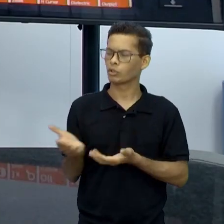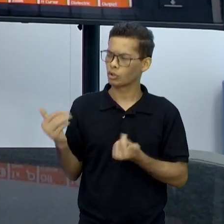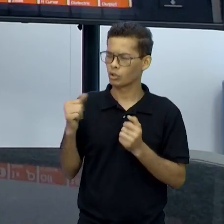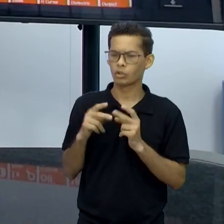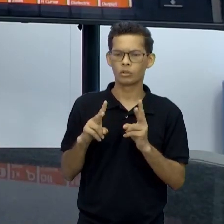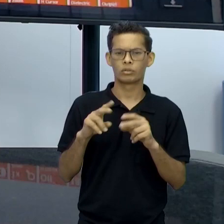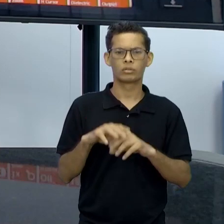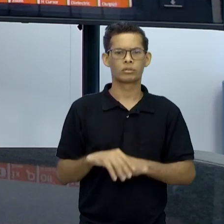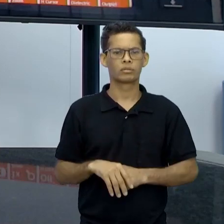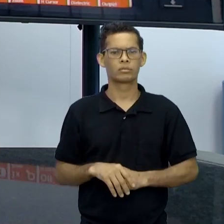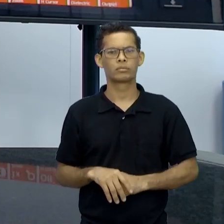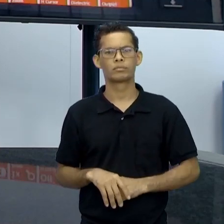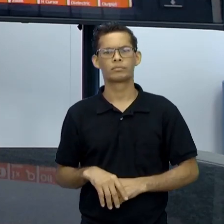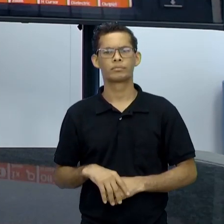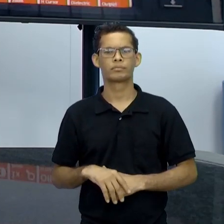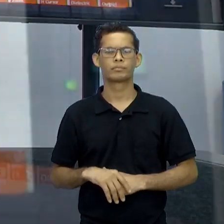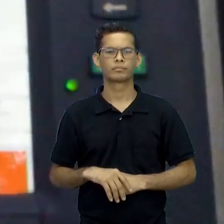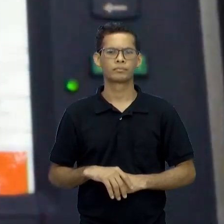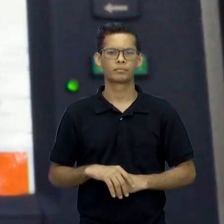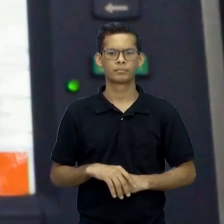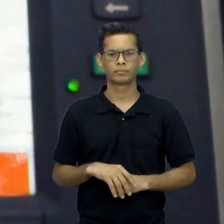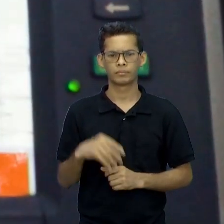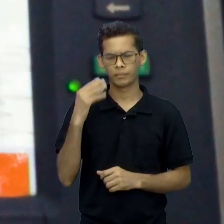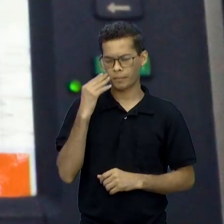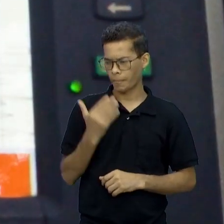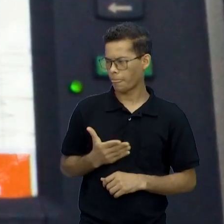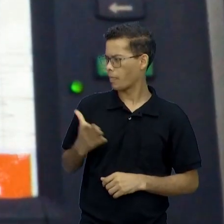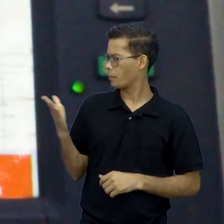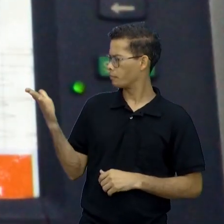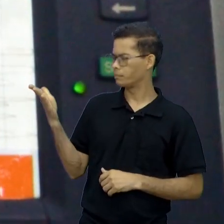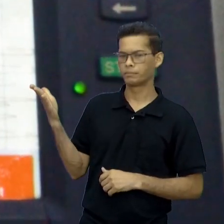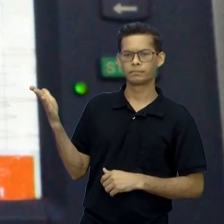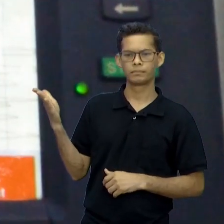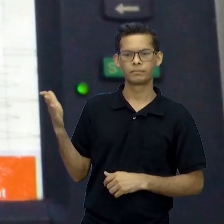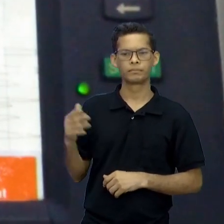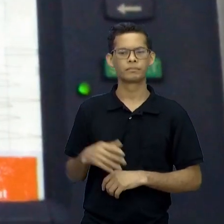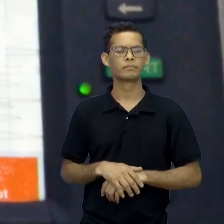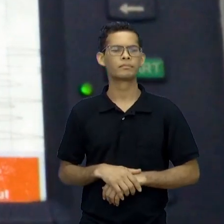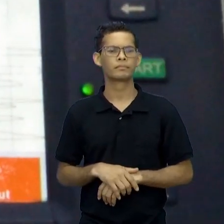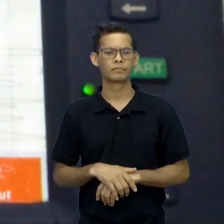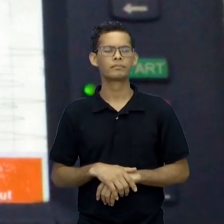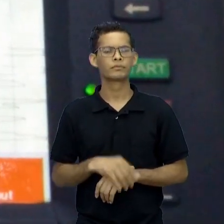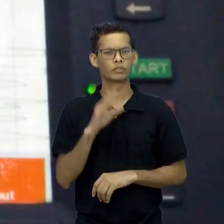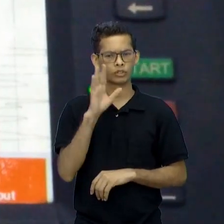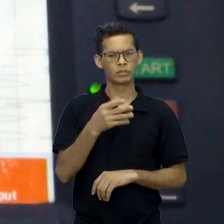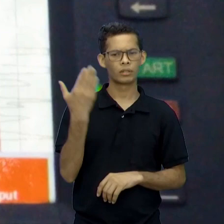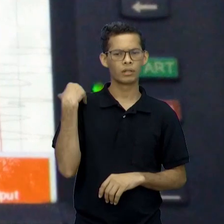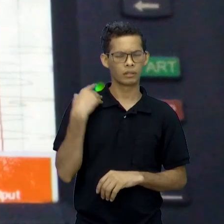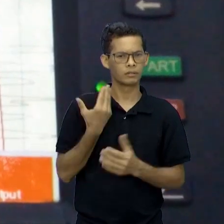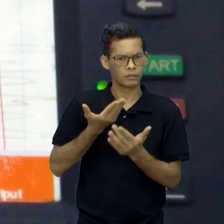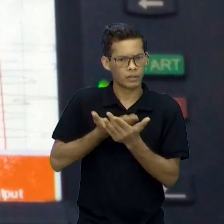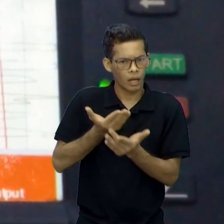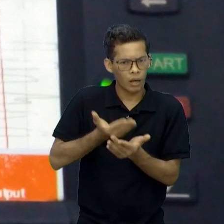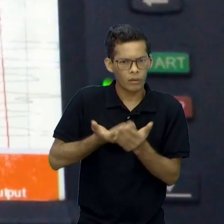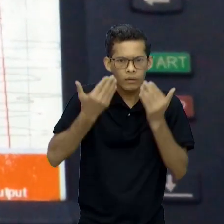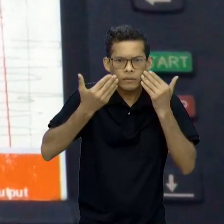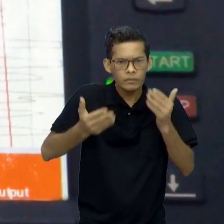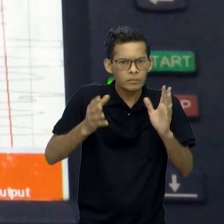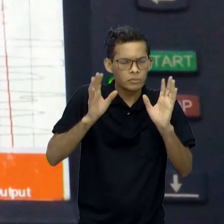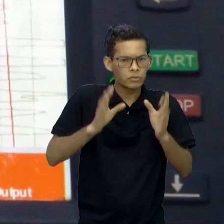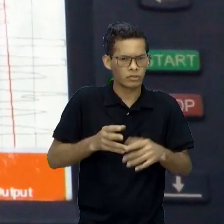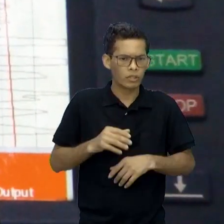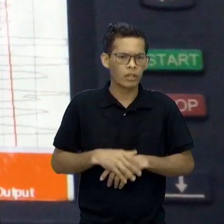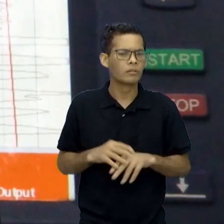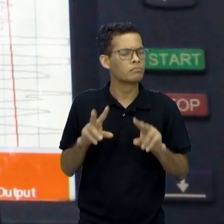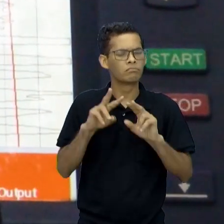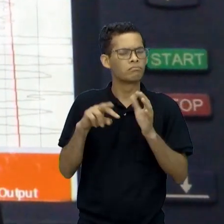continuar, para depois conversar mais. Reflexão de base. Nós já vimos isso na aula, não foi? O que